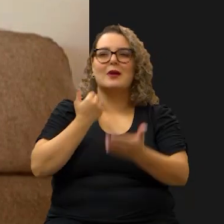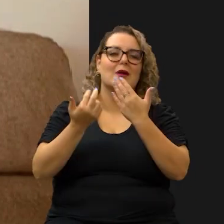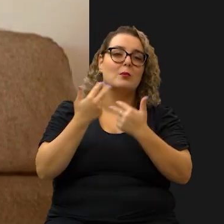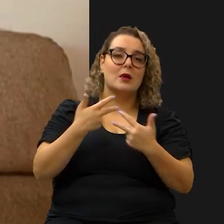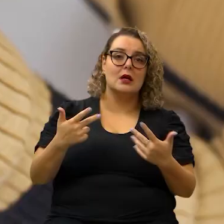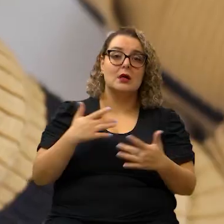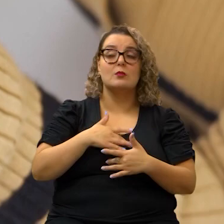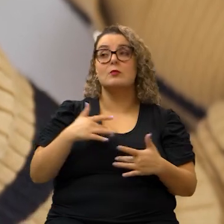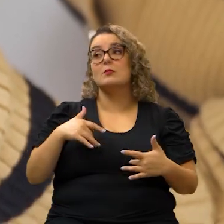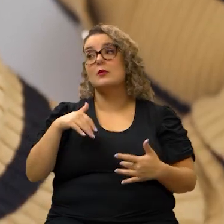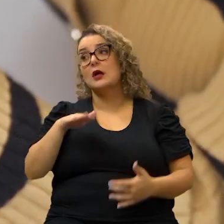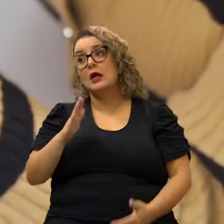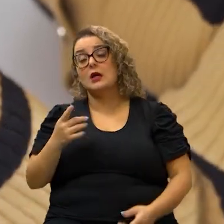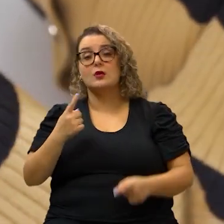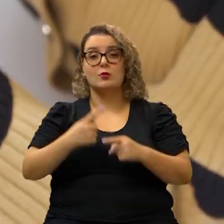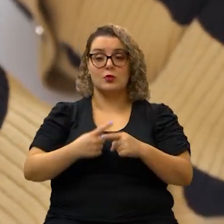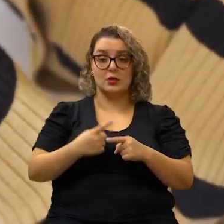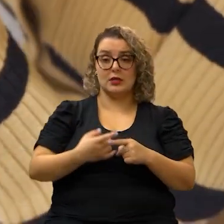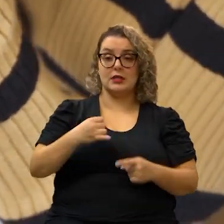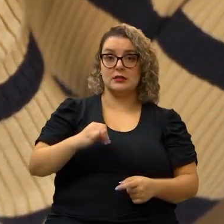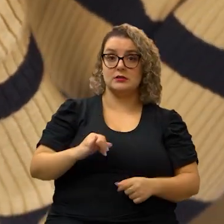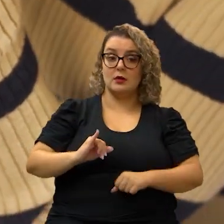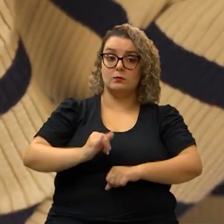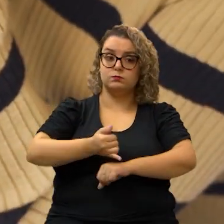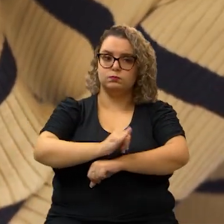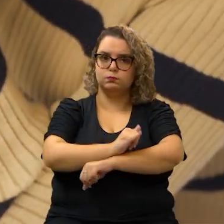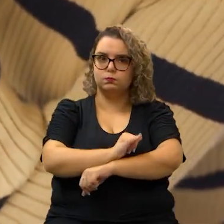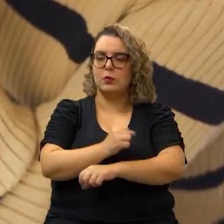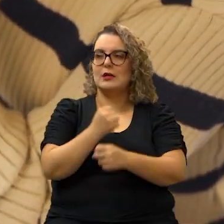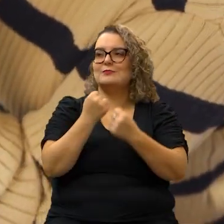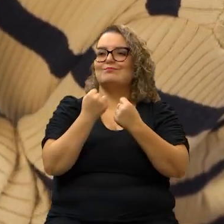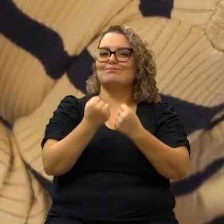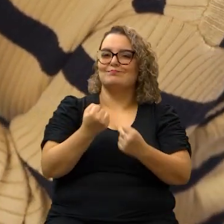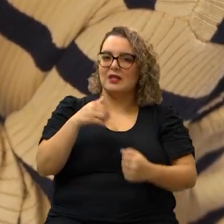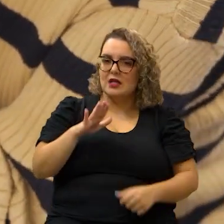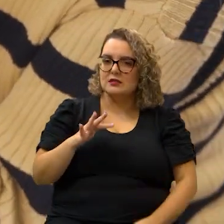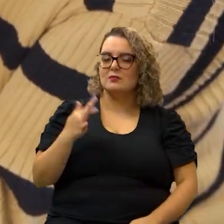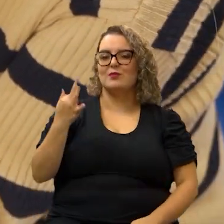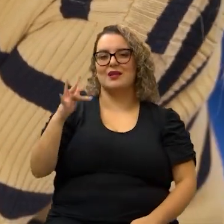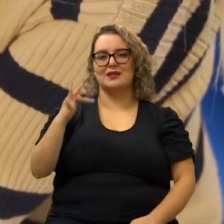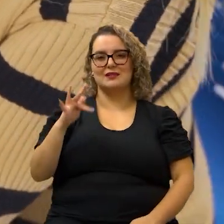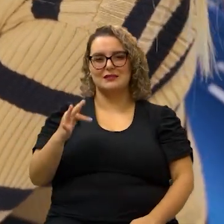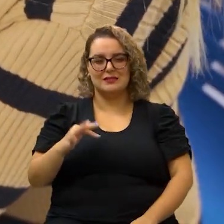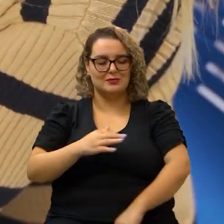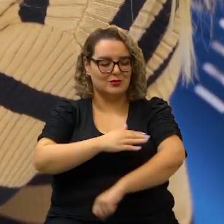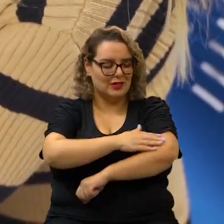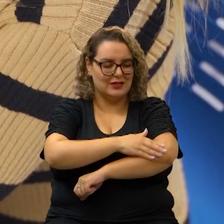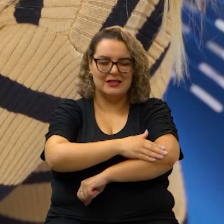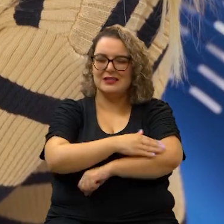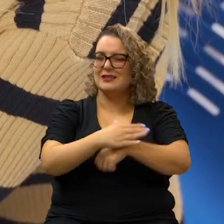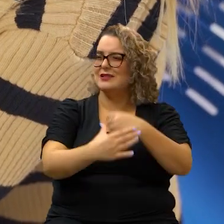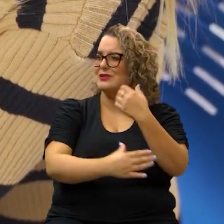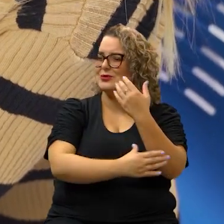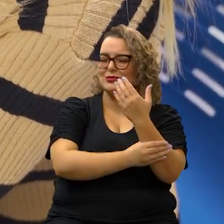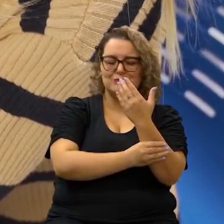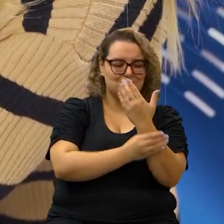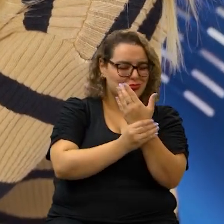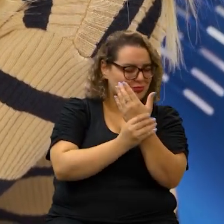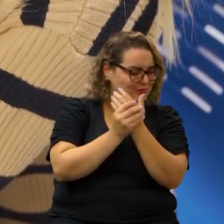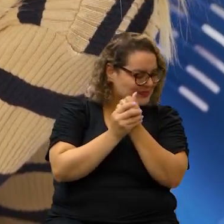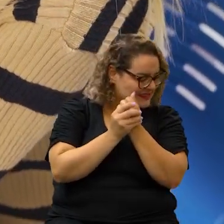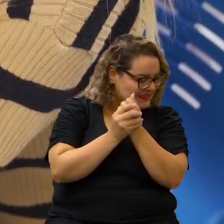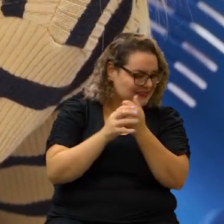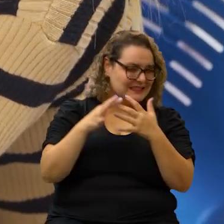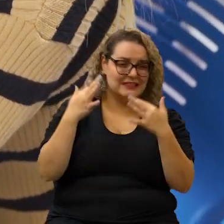uma alimentação mais saudável, porque se ele ganhar peso, acaba sobrecarregando ainda mais as articulações, com isso ele vai